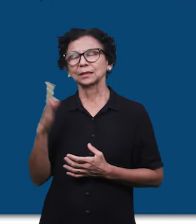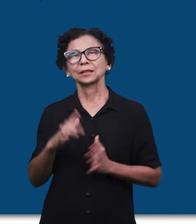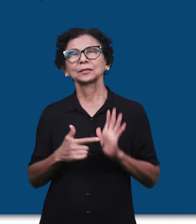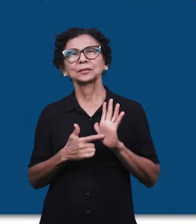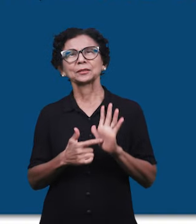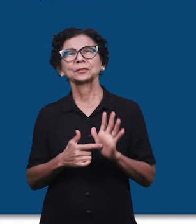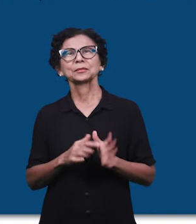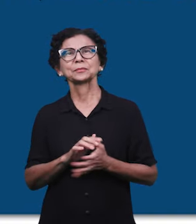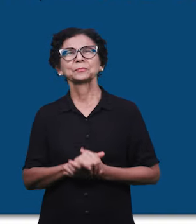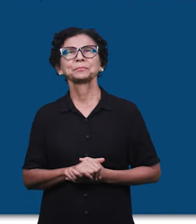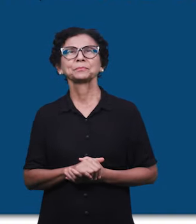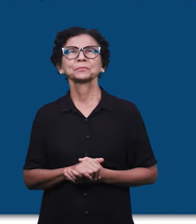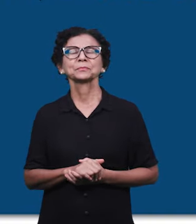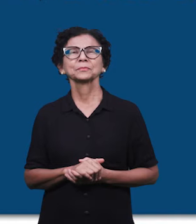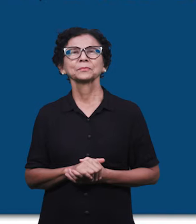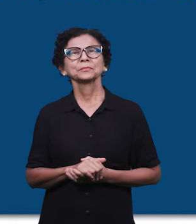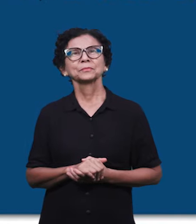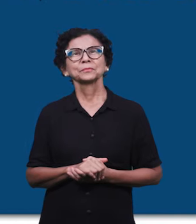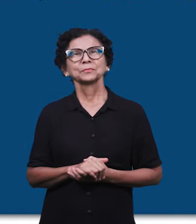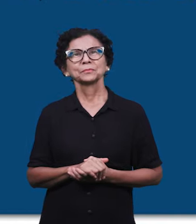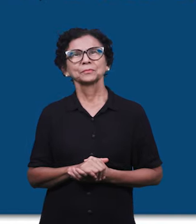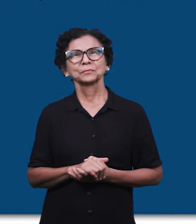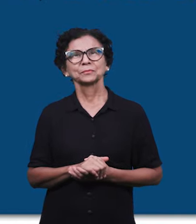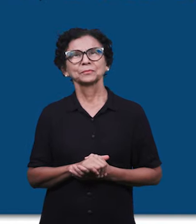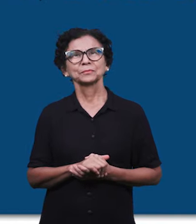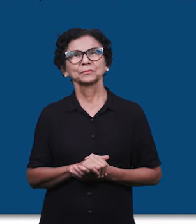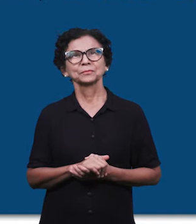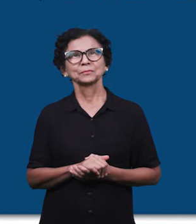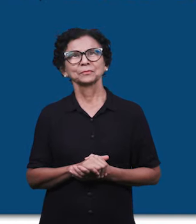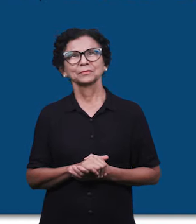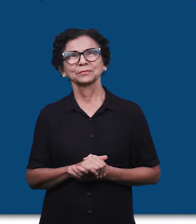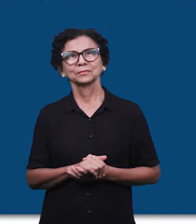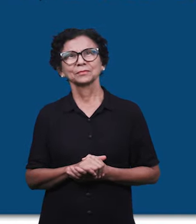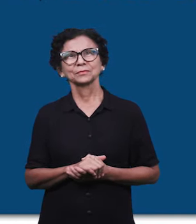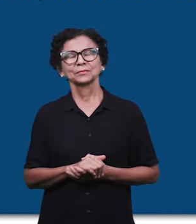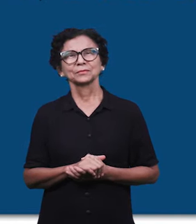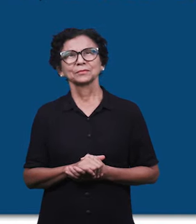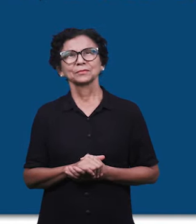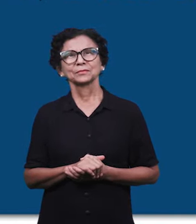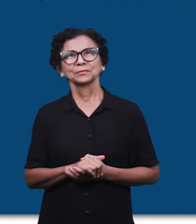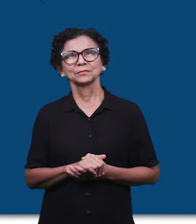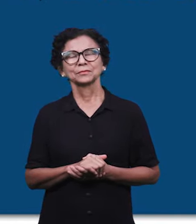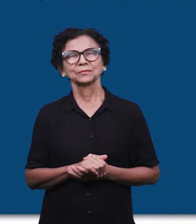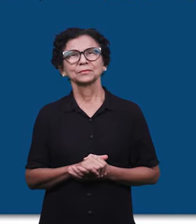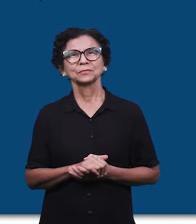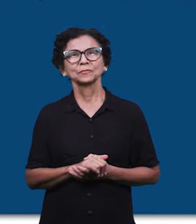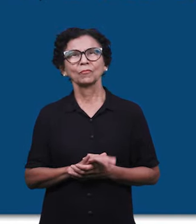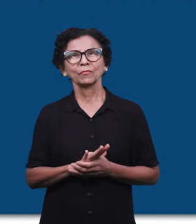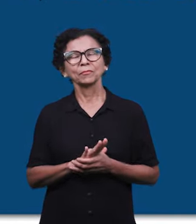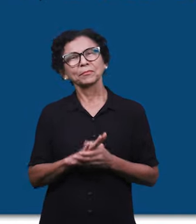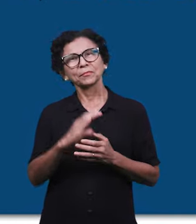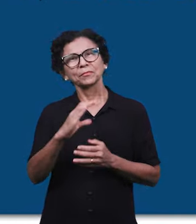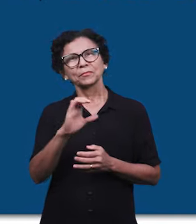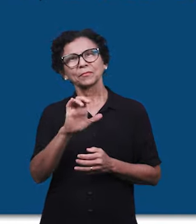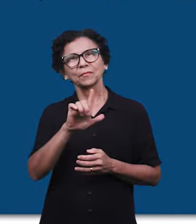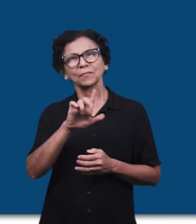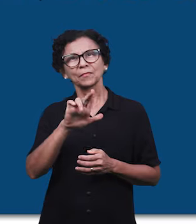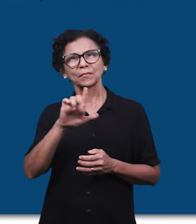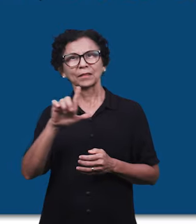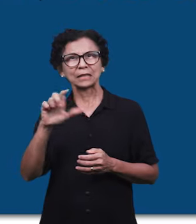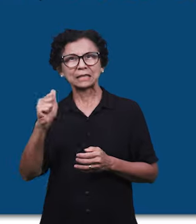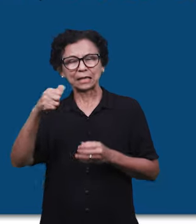compõe os nossos tecidos. Dentro da célula tem lá um núcleo. Lá dentro do núcleo fica o DNA nuclear. Só que